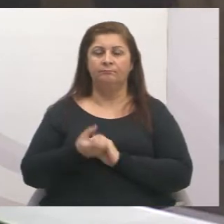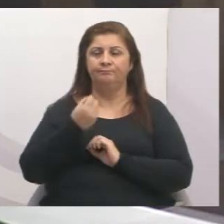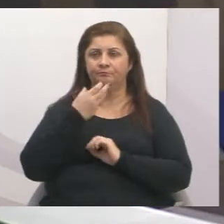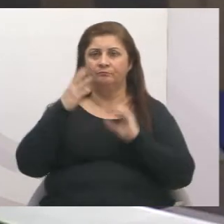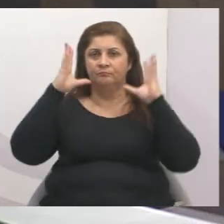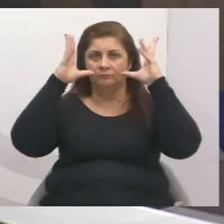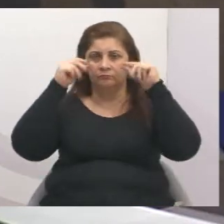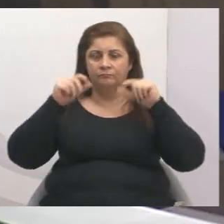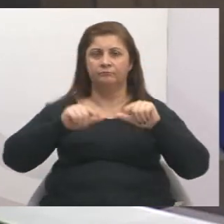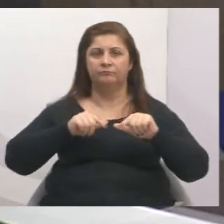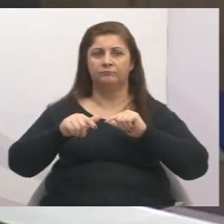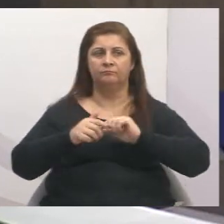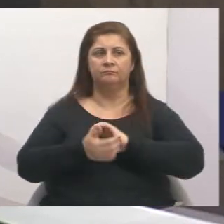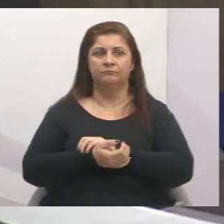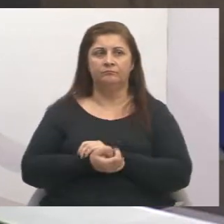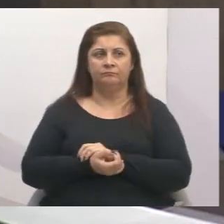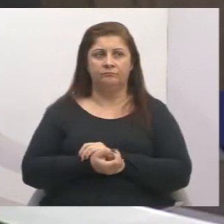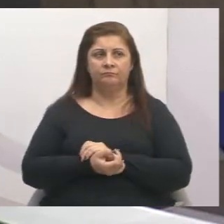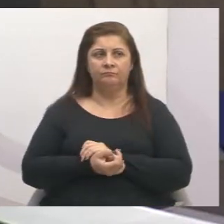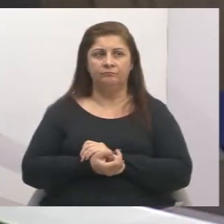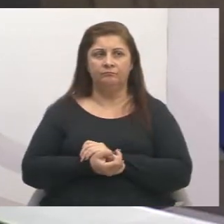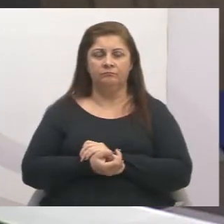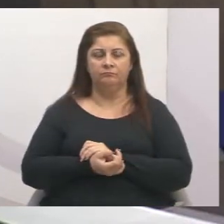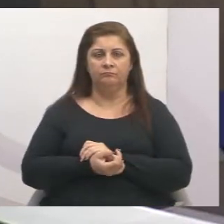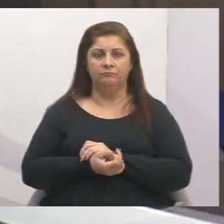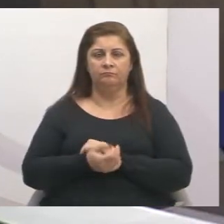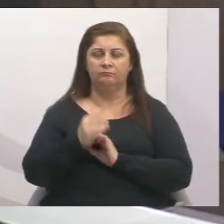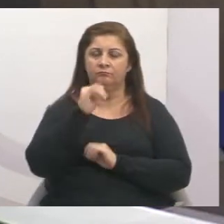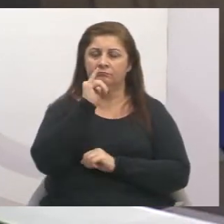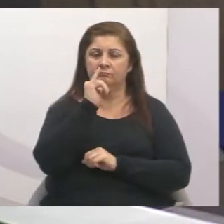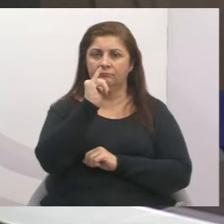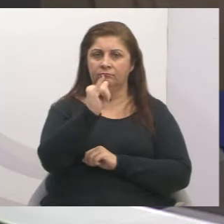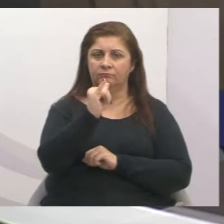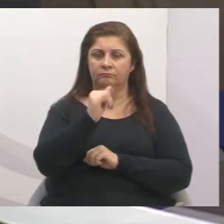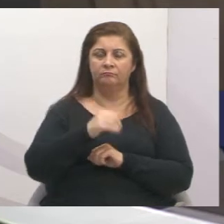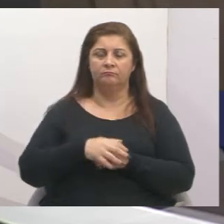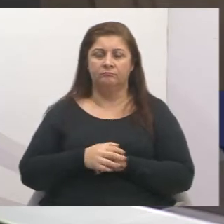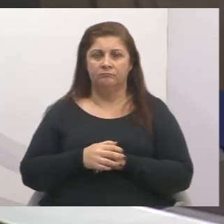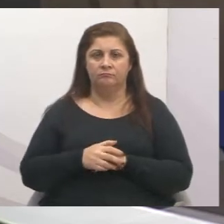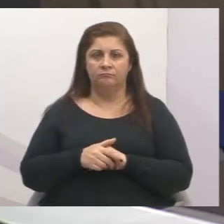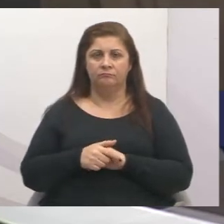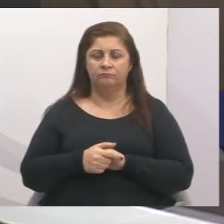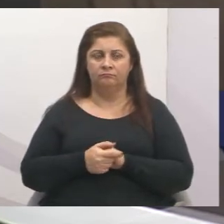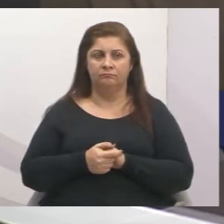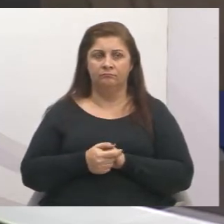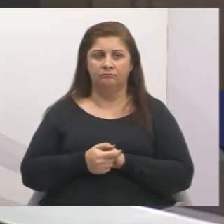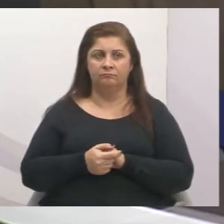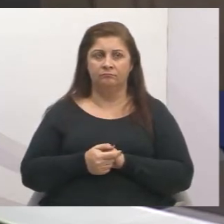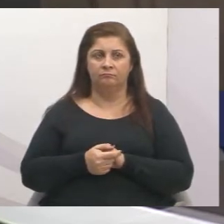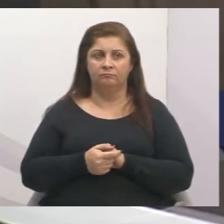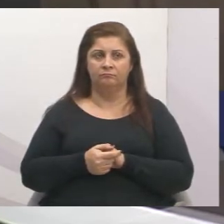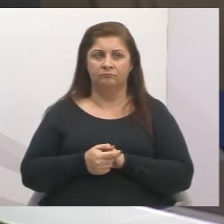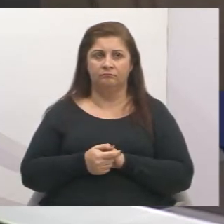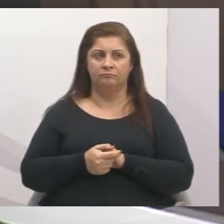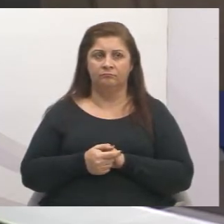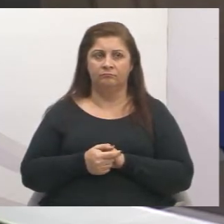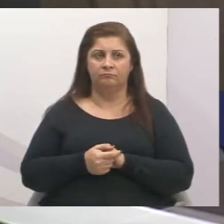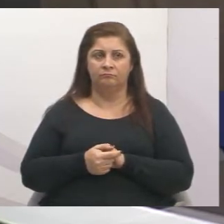aí, sindicato, e dizer para vocês que quando a gente